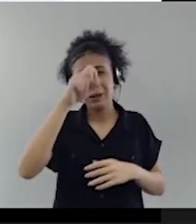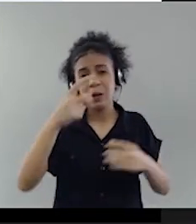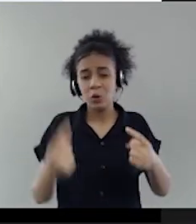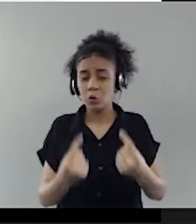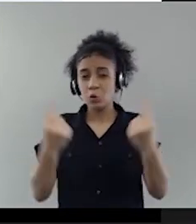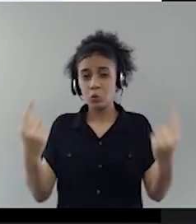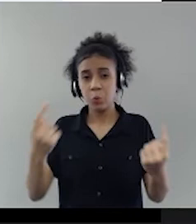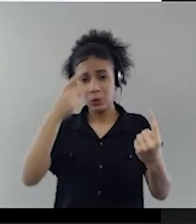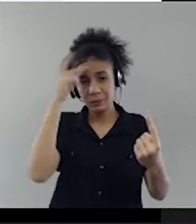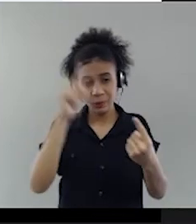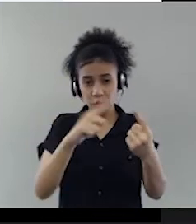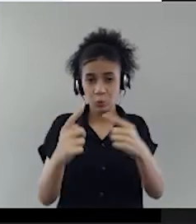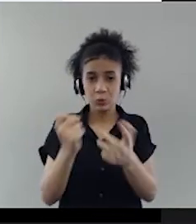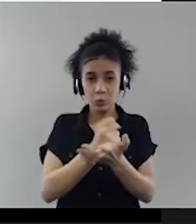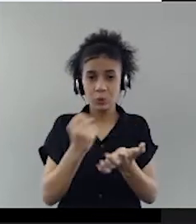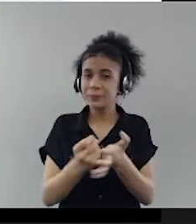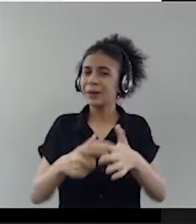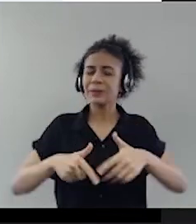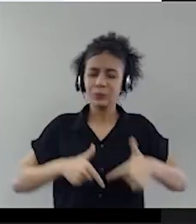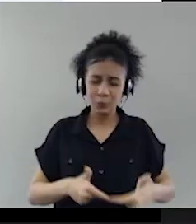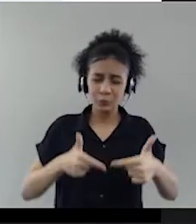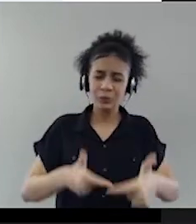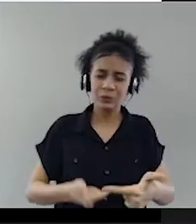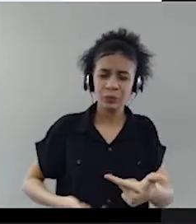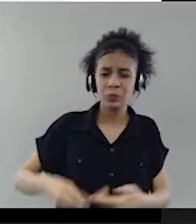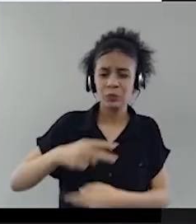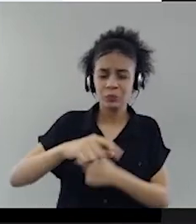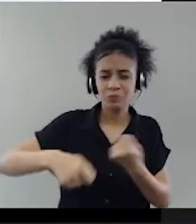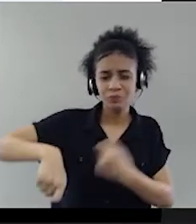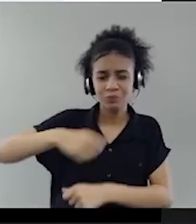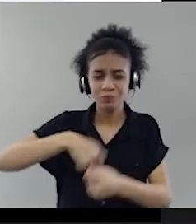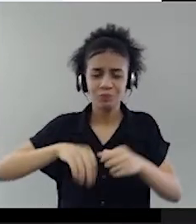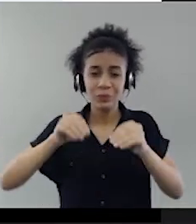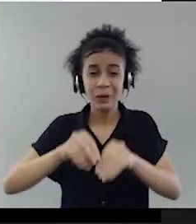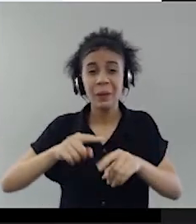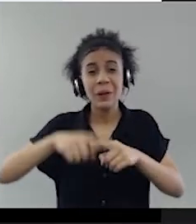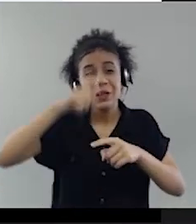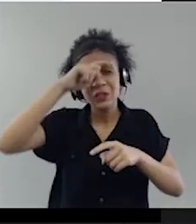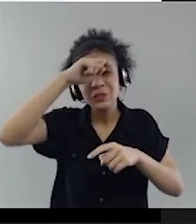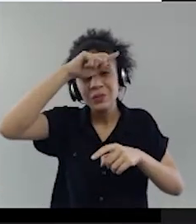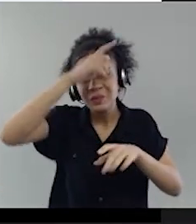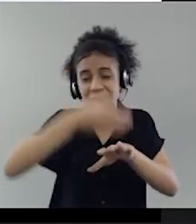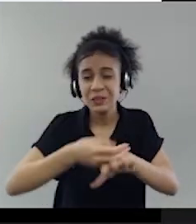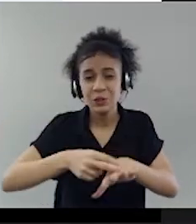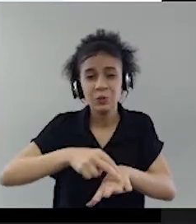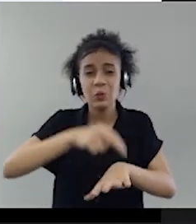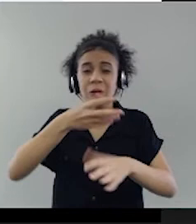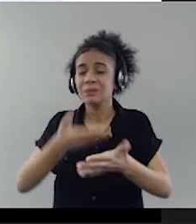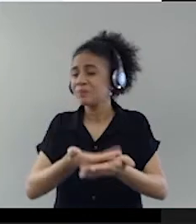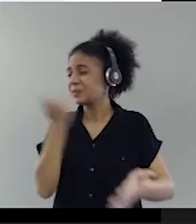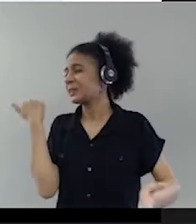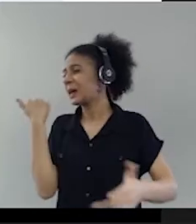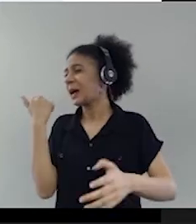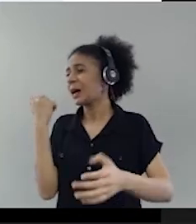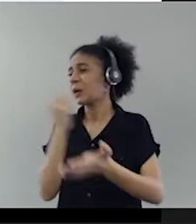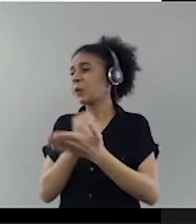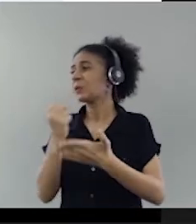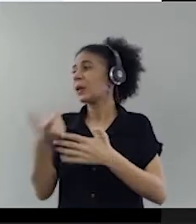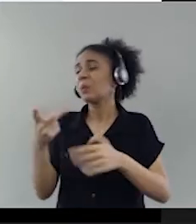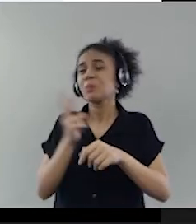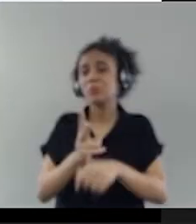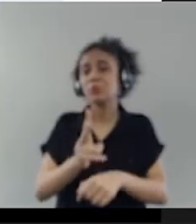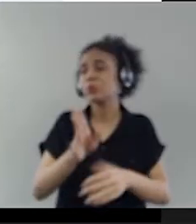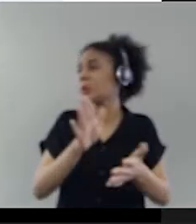investiram muito nesse contrato. Então, é muito mais custoso sair do contrato do que mantê-lo. É o que a gente vai chamar